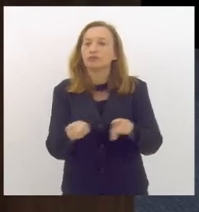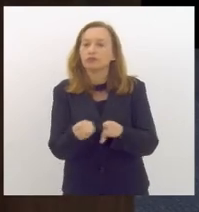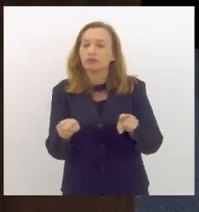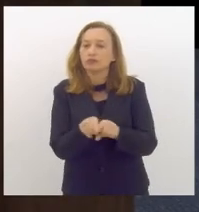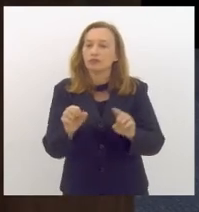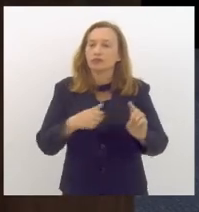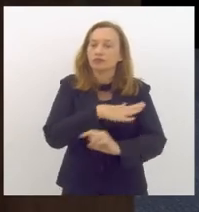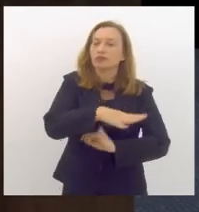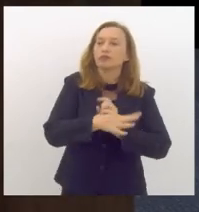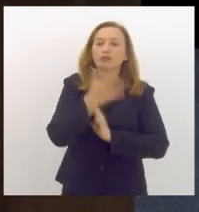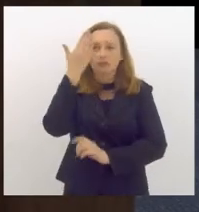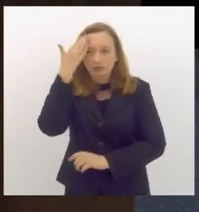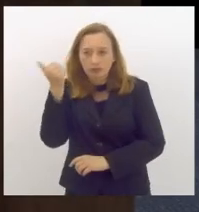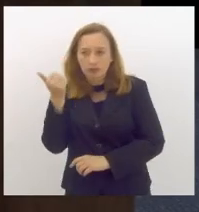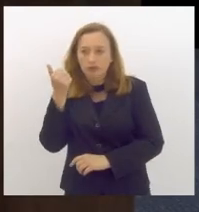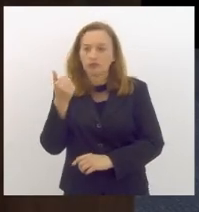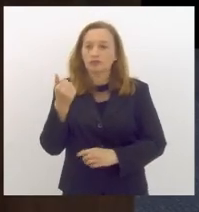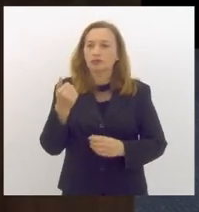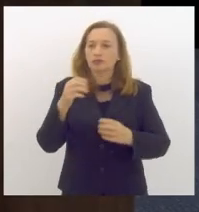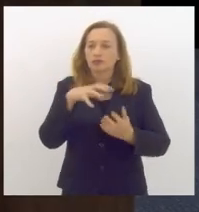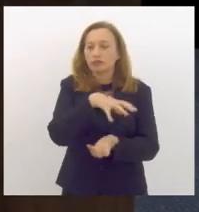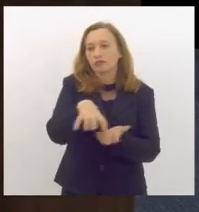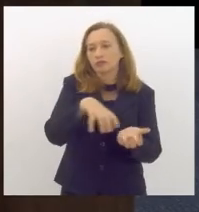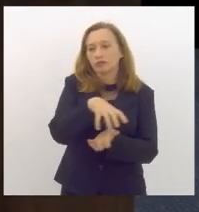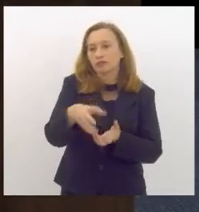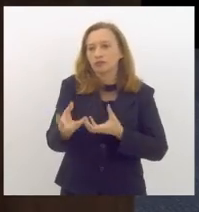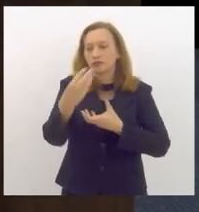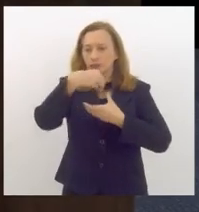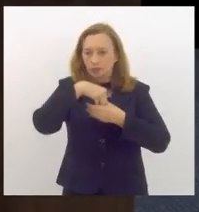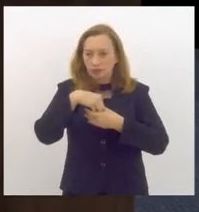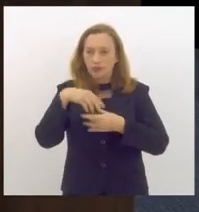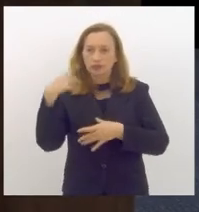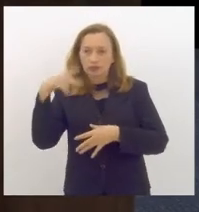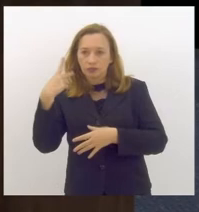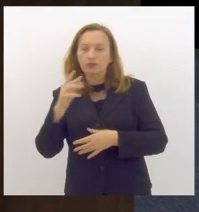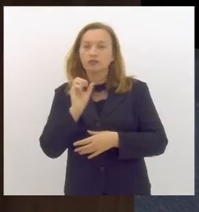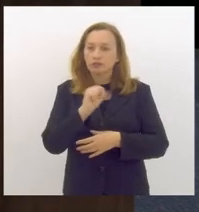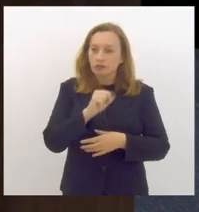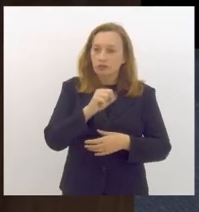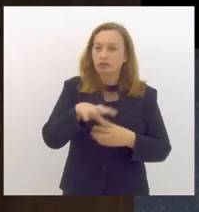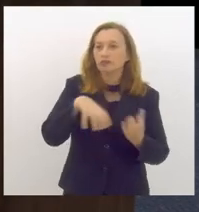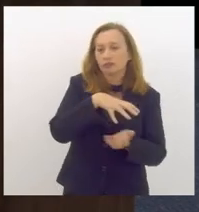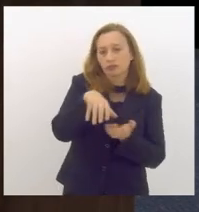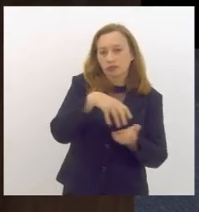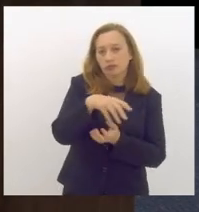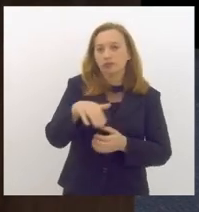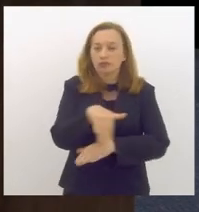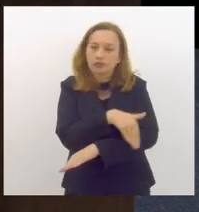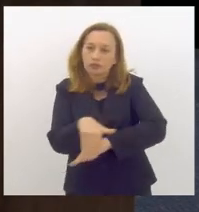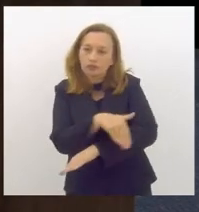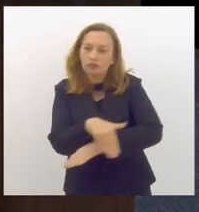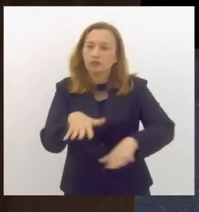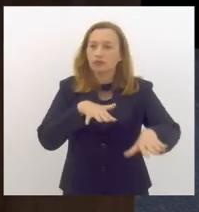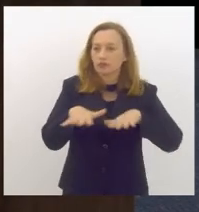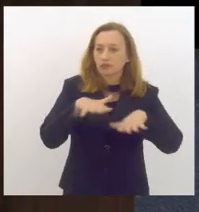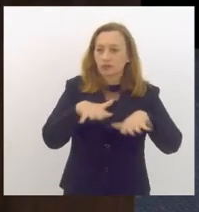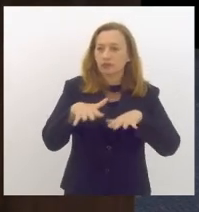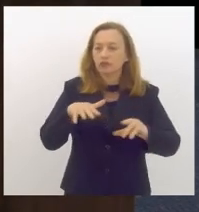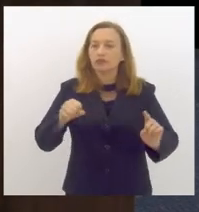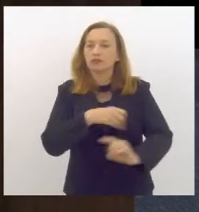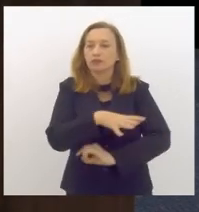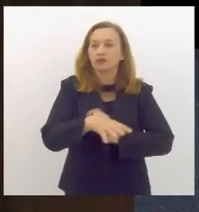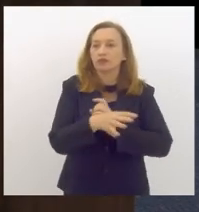sociedade, porque sabemos que a revolução não está dentro dos parlamentos, a revolução está nas ruas, com os movimentos